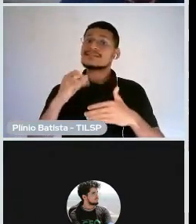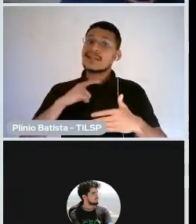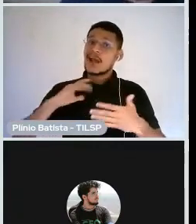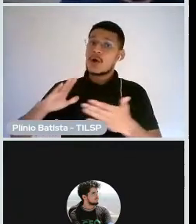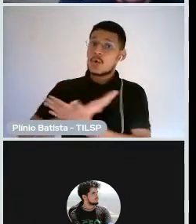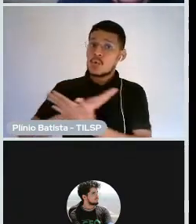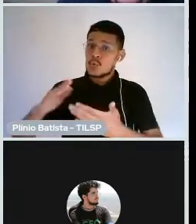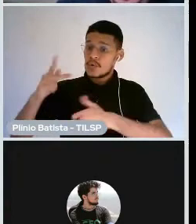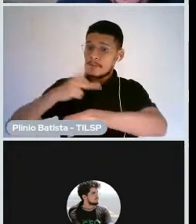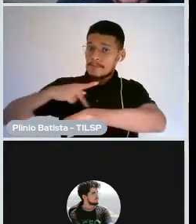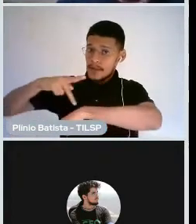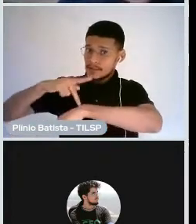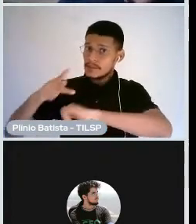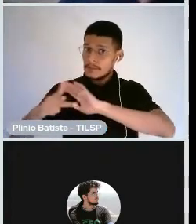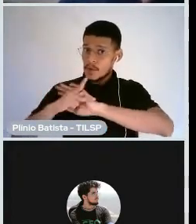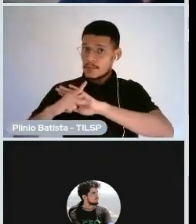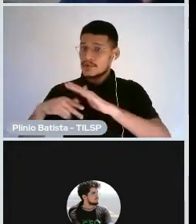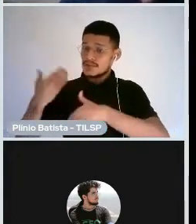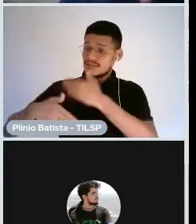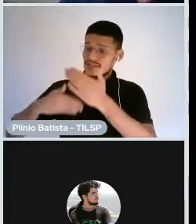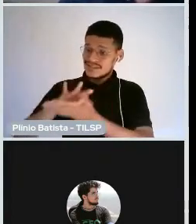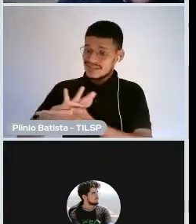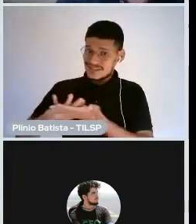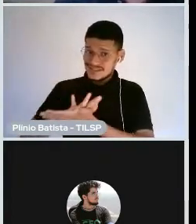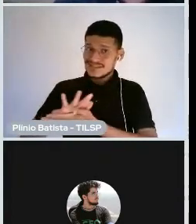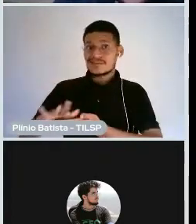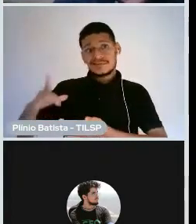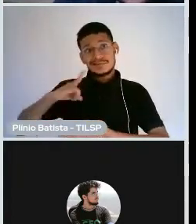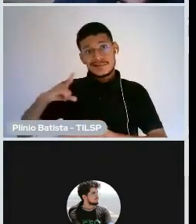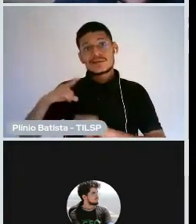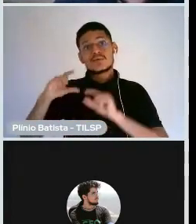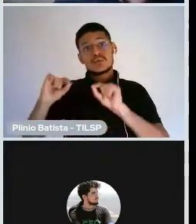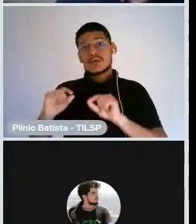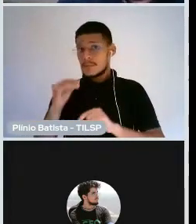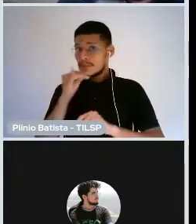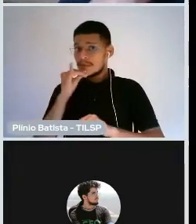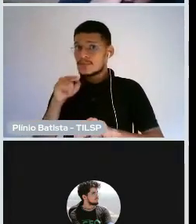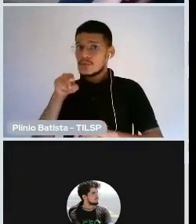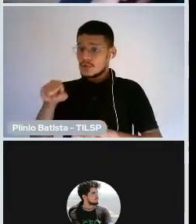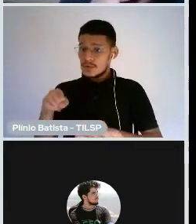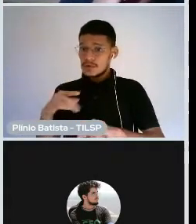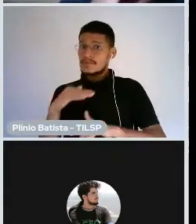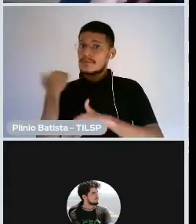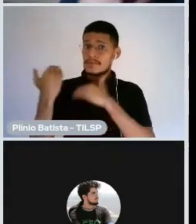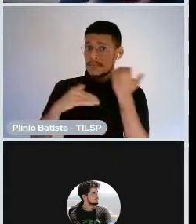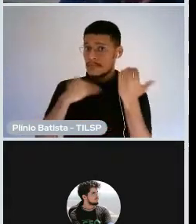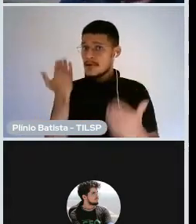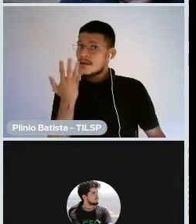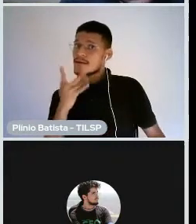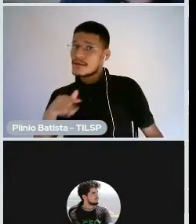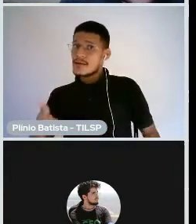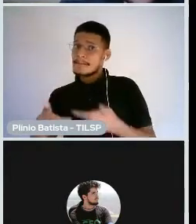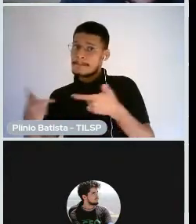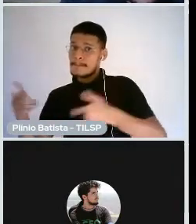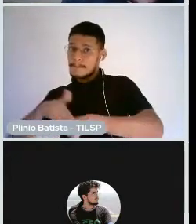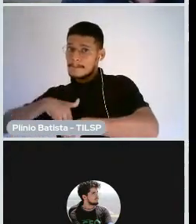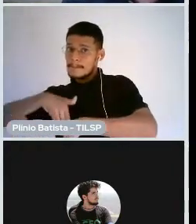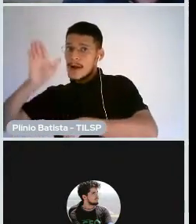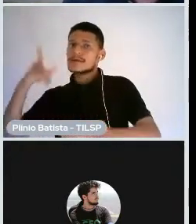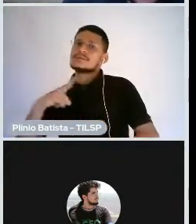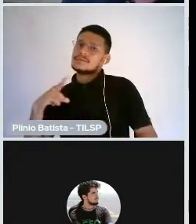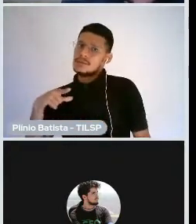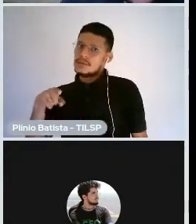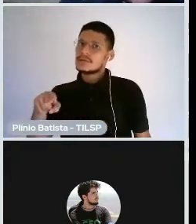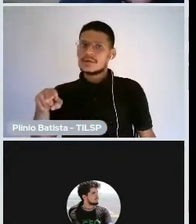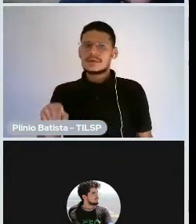desenvolvidos, considerados subdesenvolvidos, eles têm uma taxa de mortalidade infantil maior, tá? Porque aí tem toda uma questão